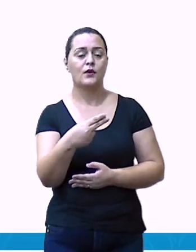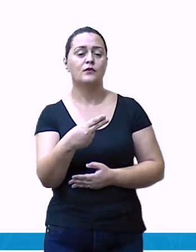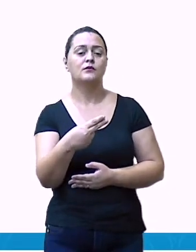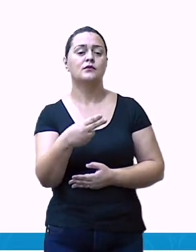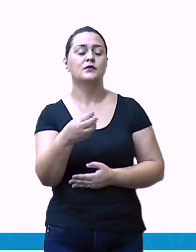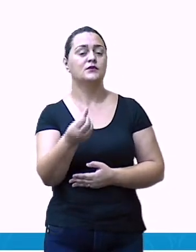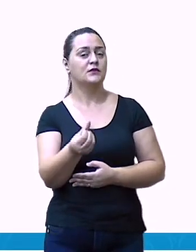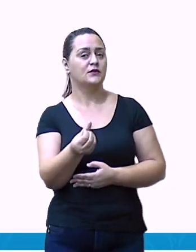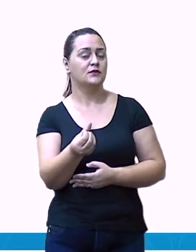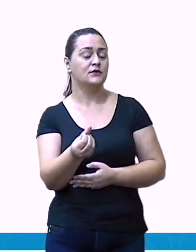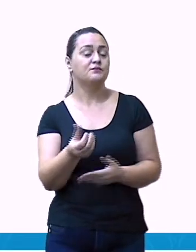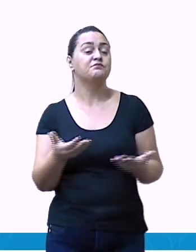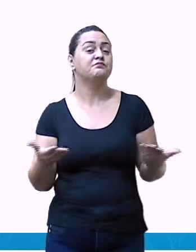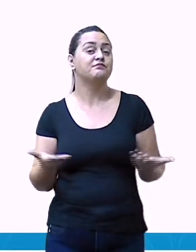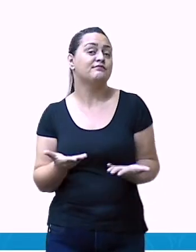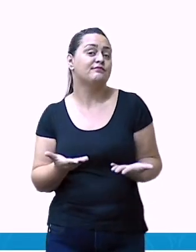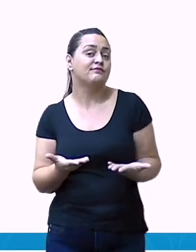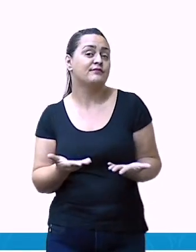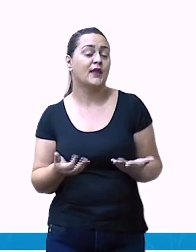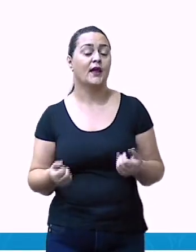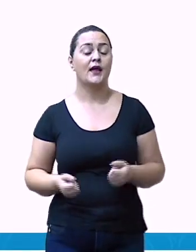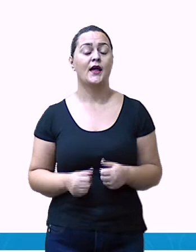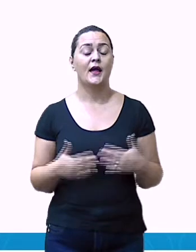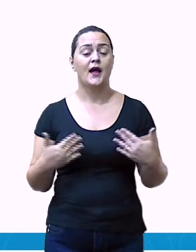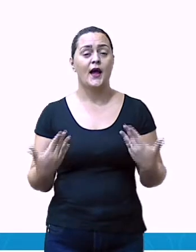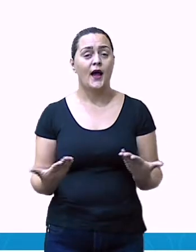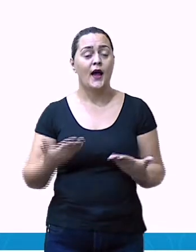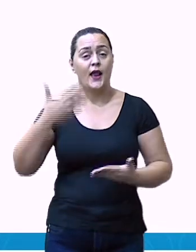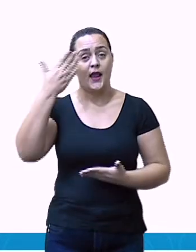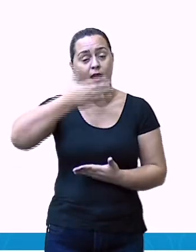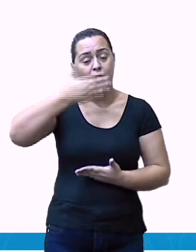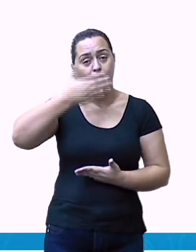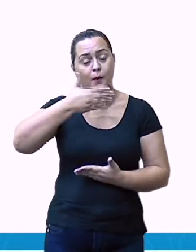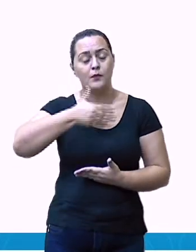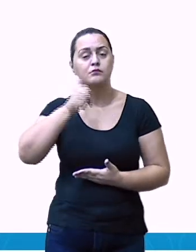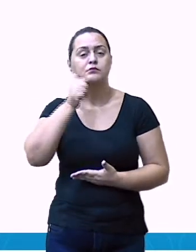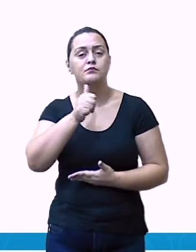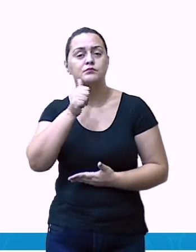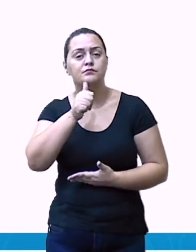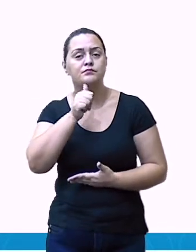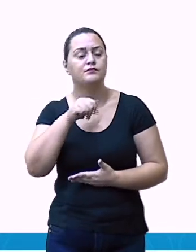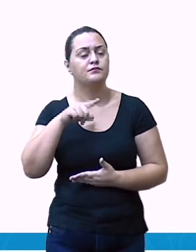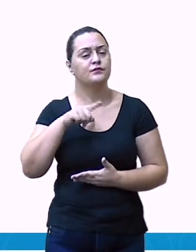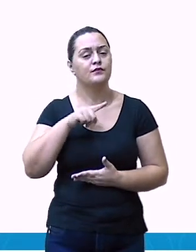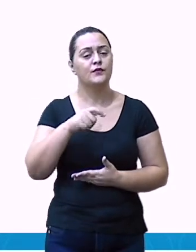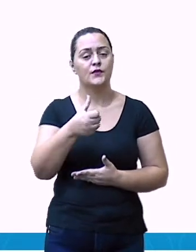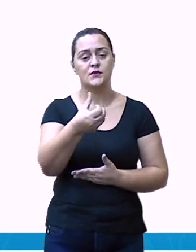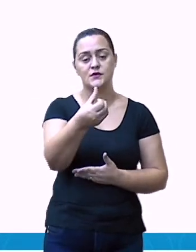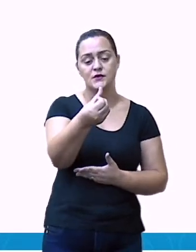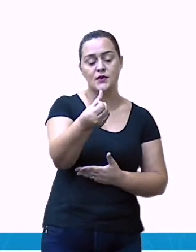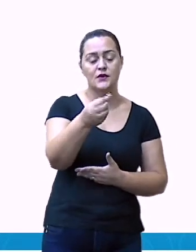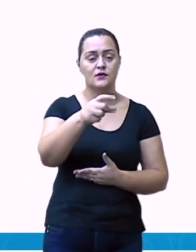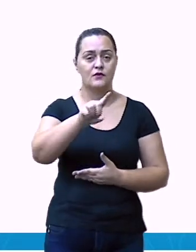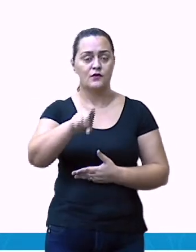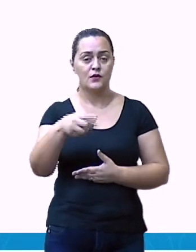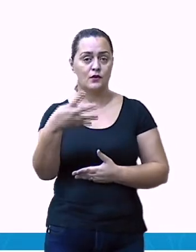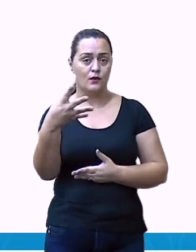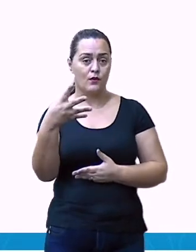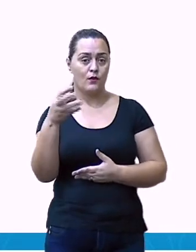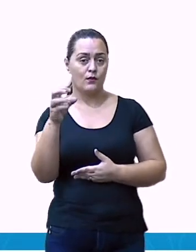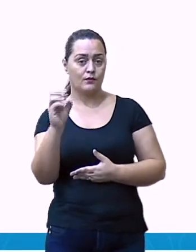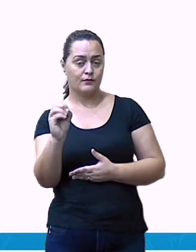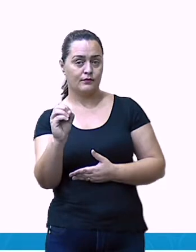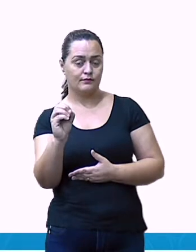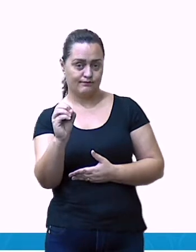6,4 pontos, pois nós descontamos aqui, ó, os 6,6 pontos que ela